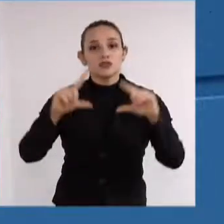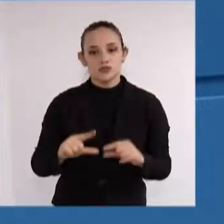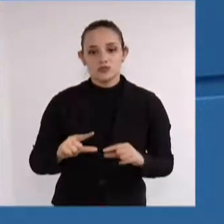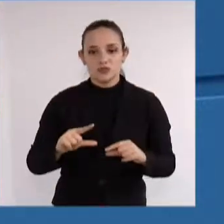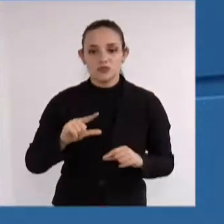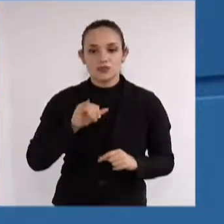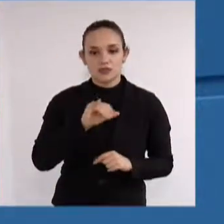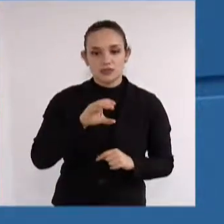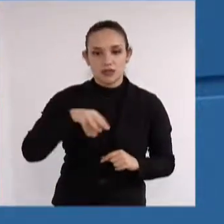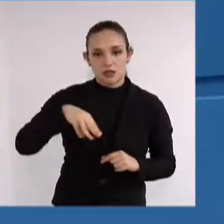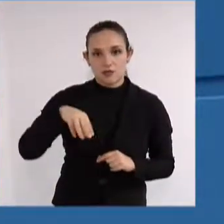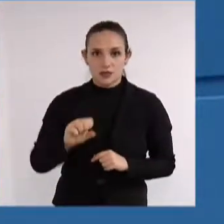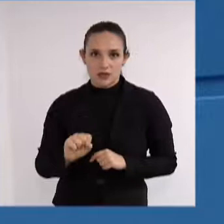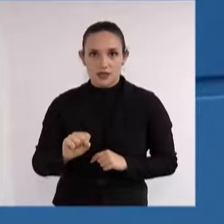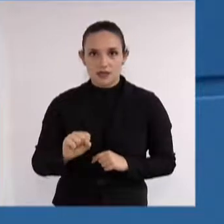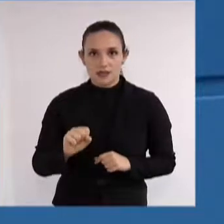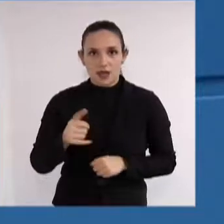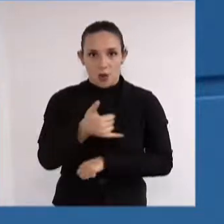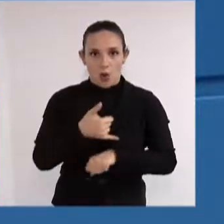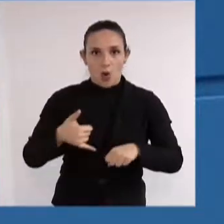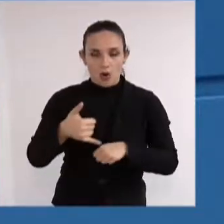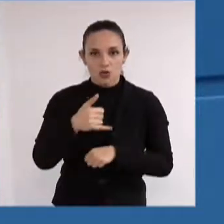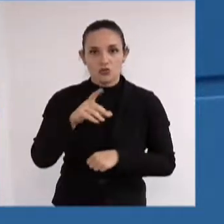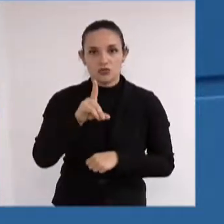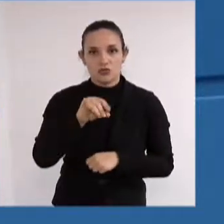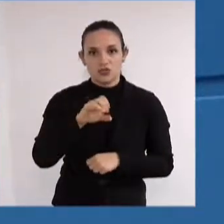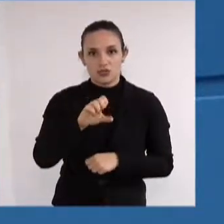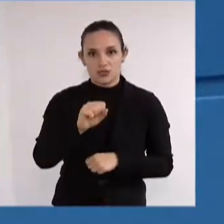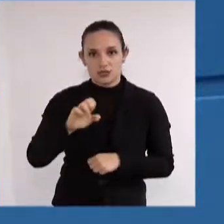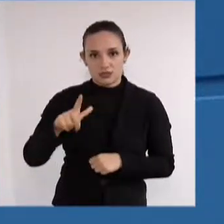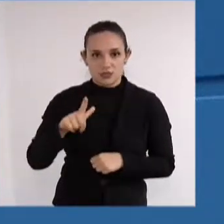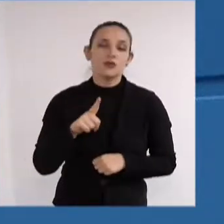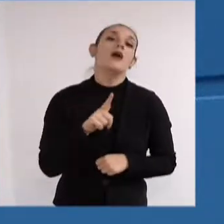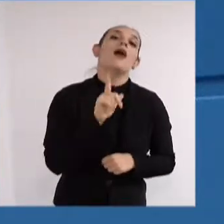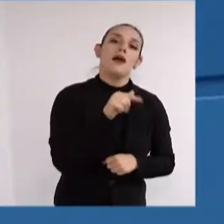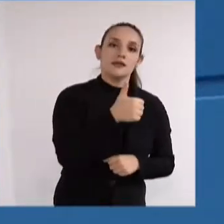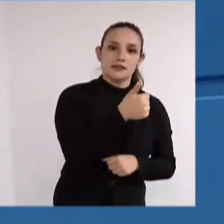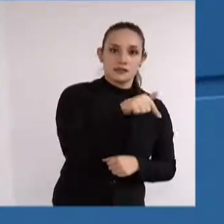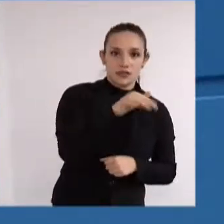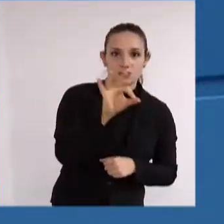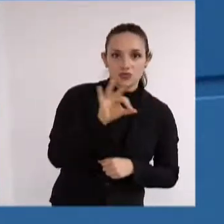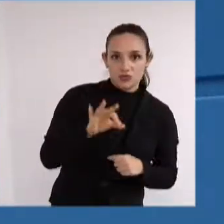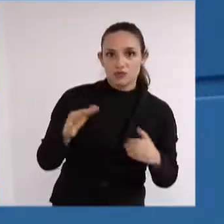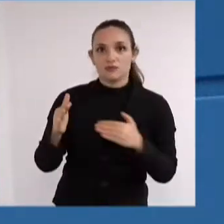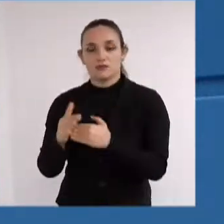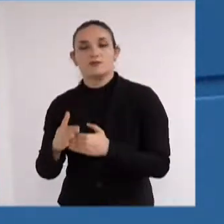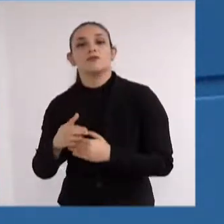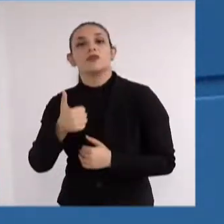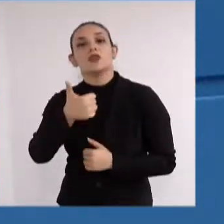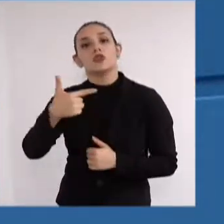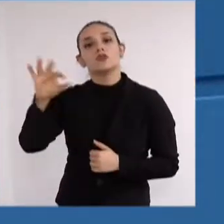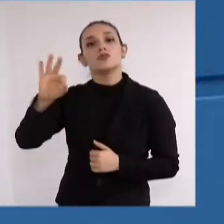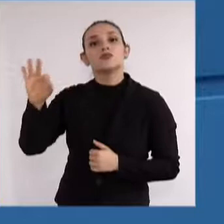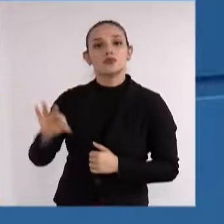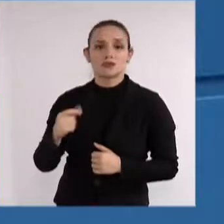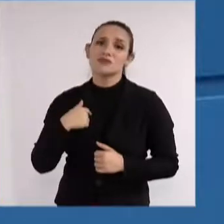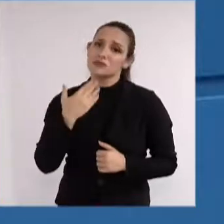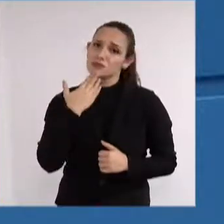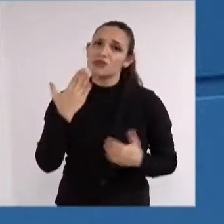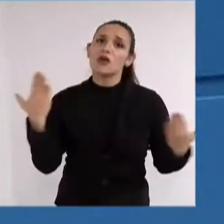do ICMS do diesel de 17% para 12%. Portanto, gostaria que Vossa Excelência colocasse